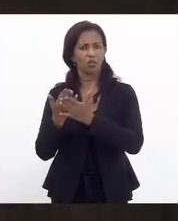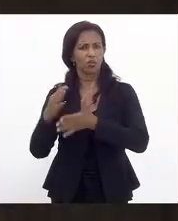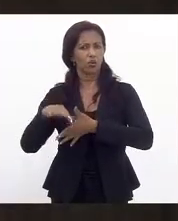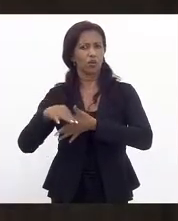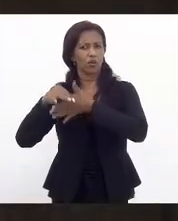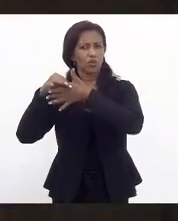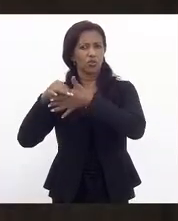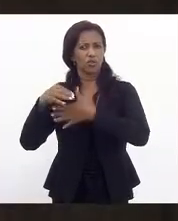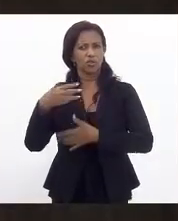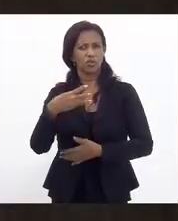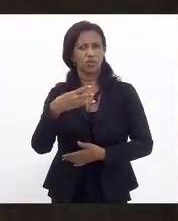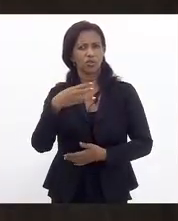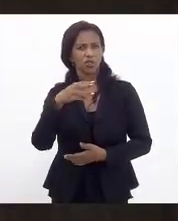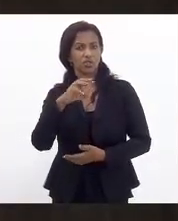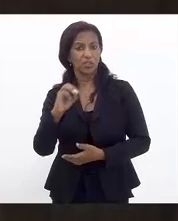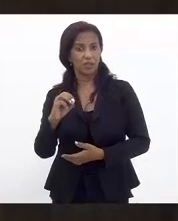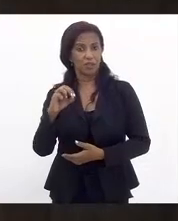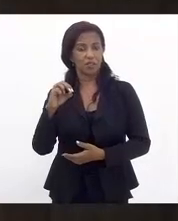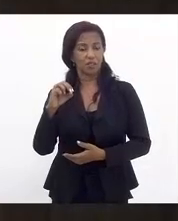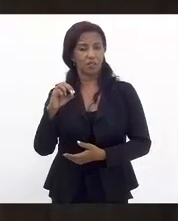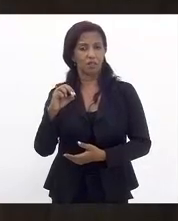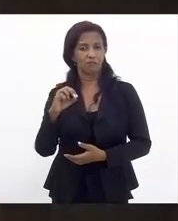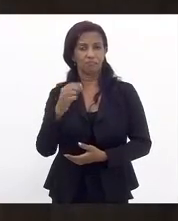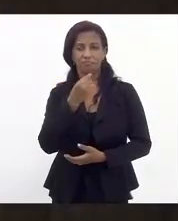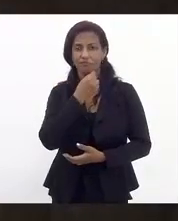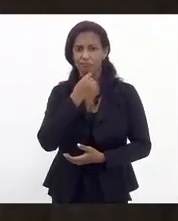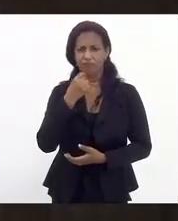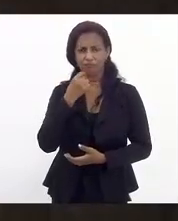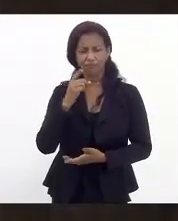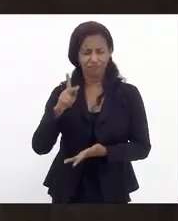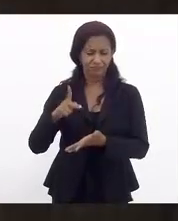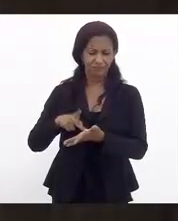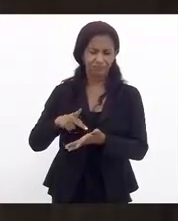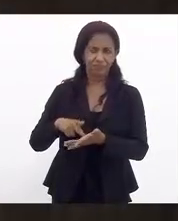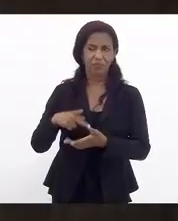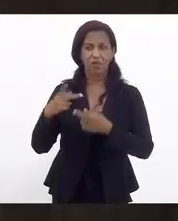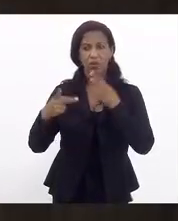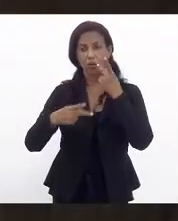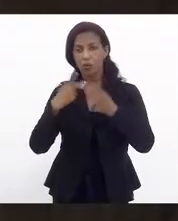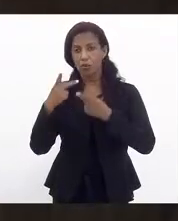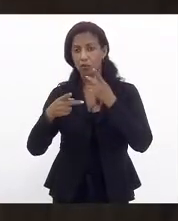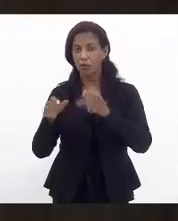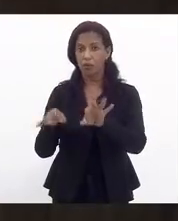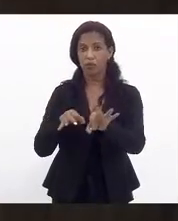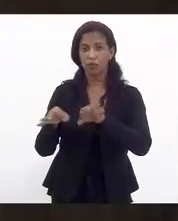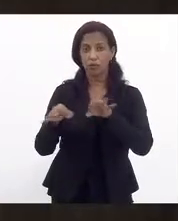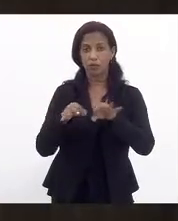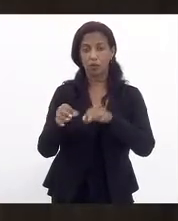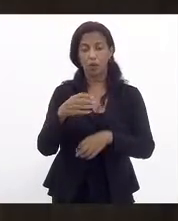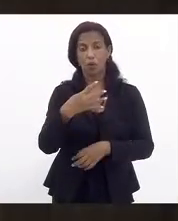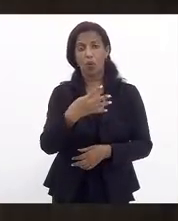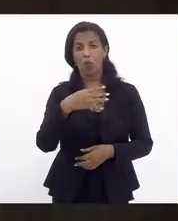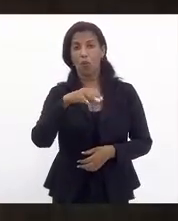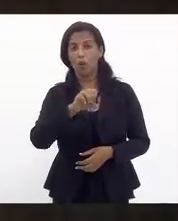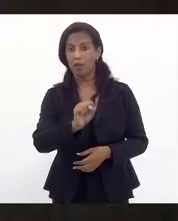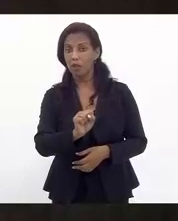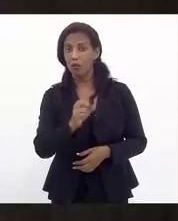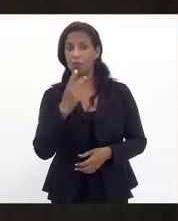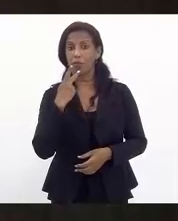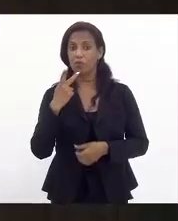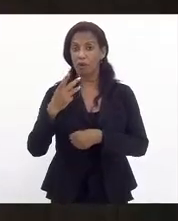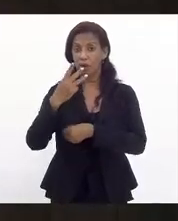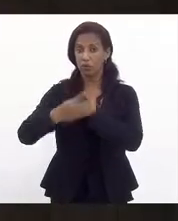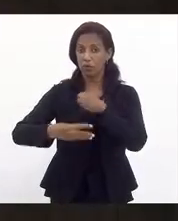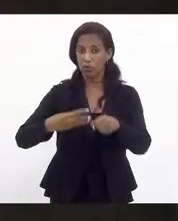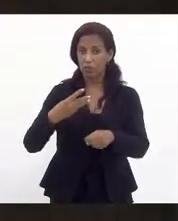de quinta-feira dia trinta de 9:30 do 9 e realmente como Servidor Público eu tô falando do projeto de lei 48 que fala do